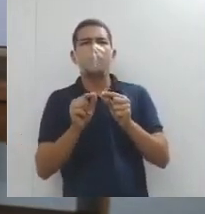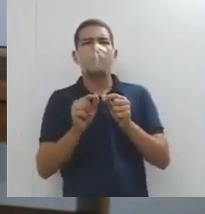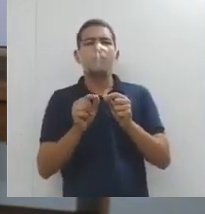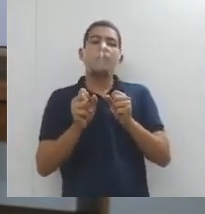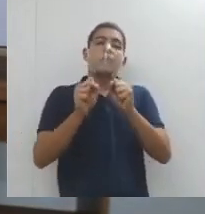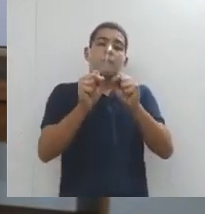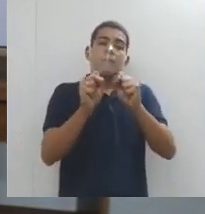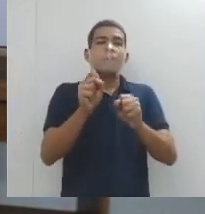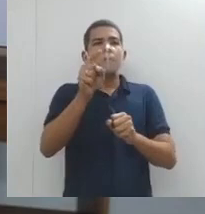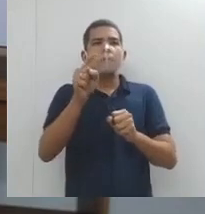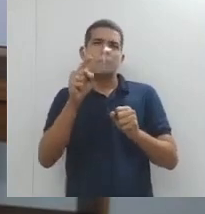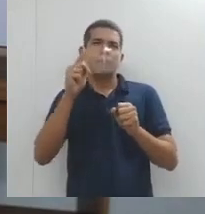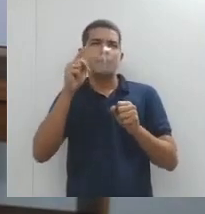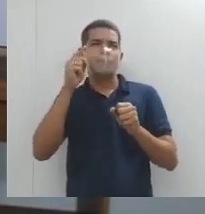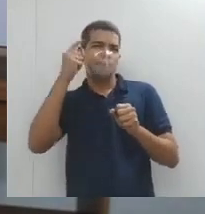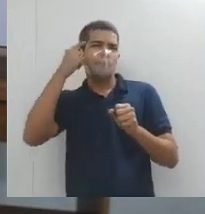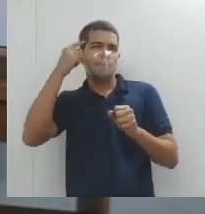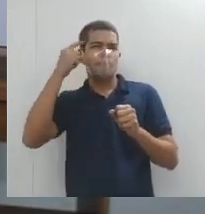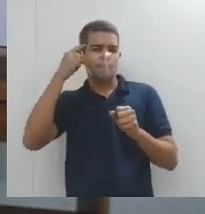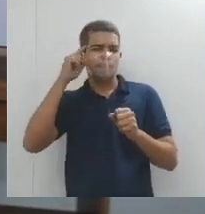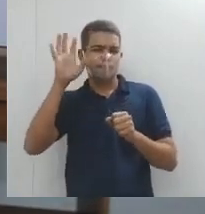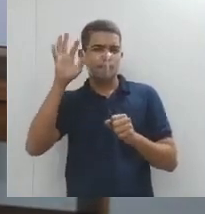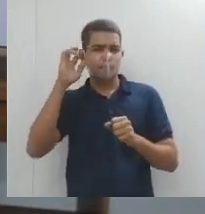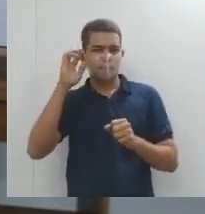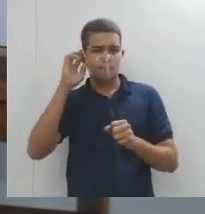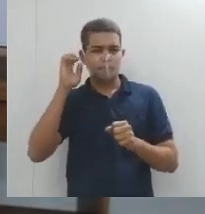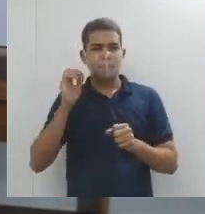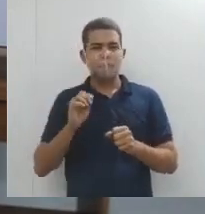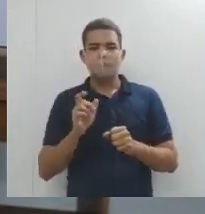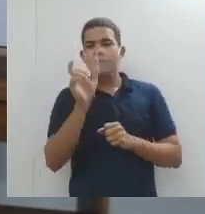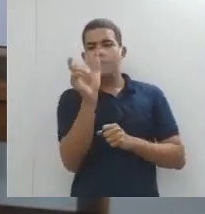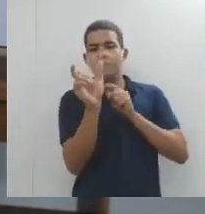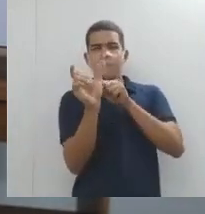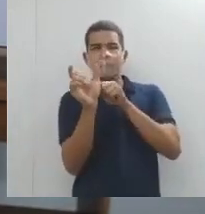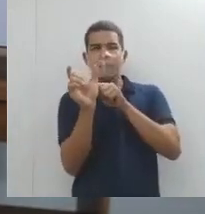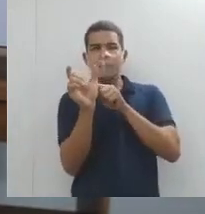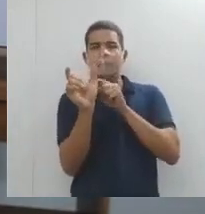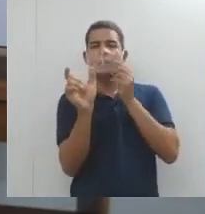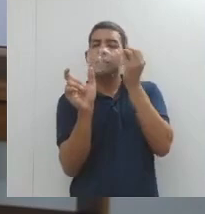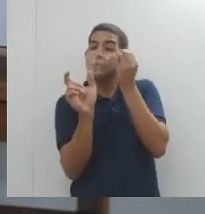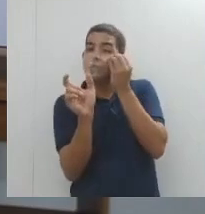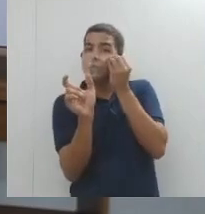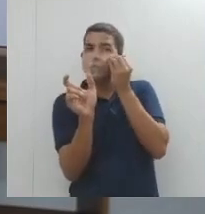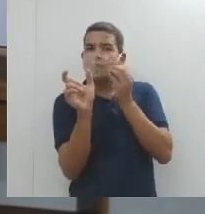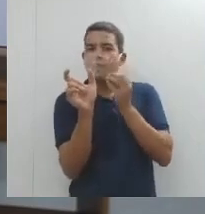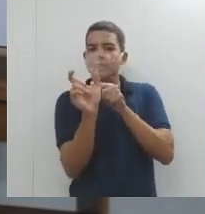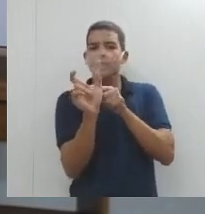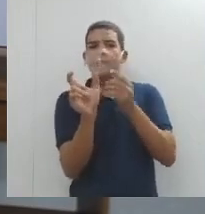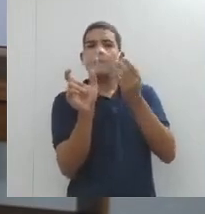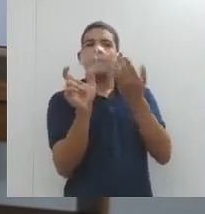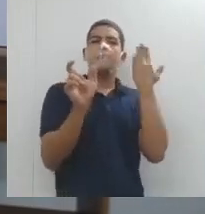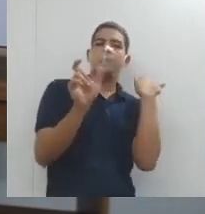pode usar a seguinte técnica: pega a palavra e tenta colocá-la no